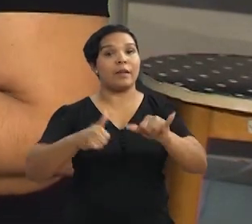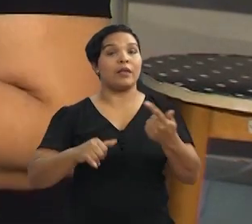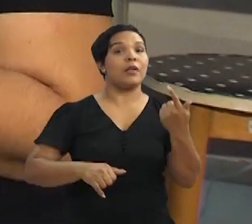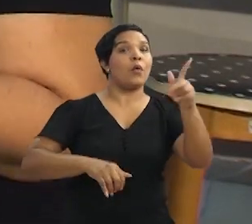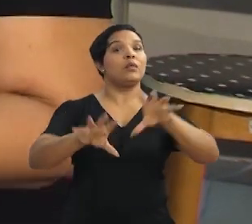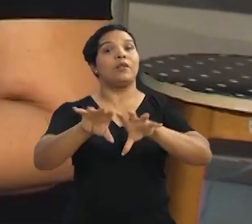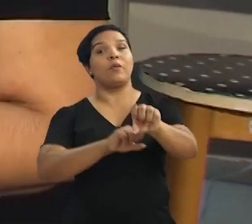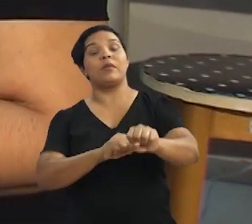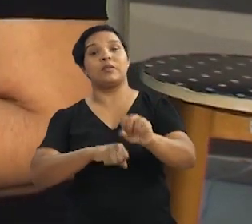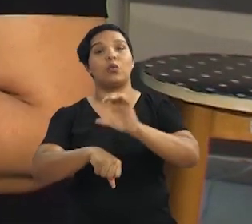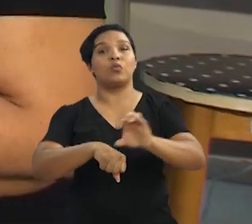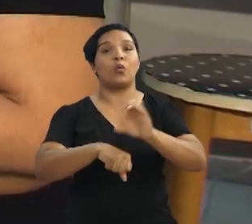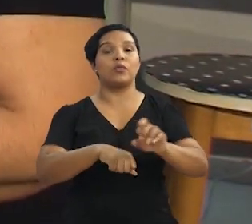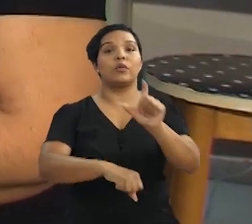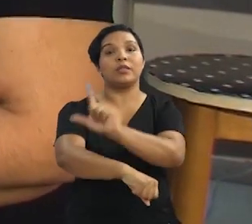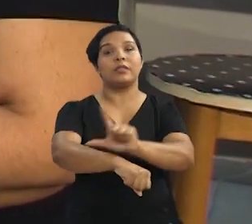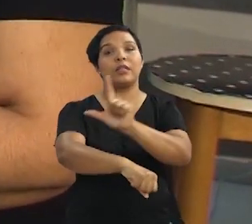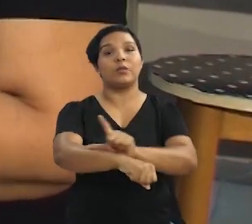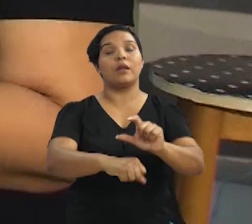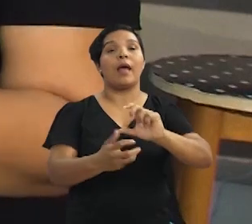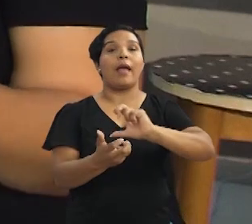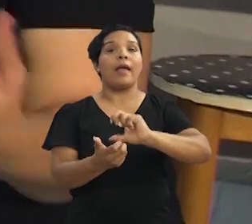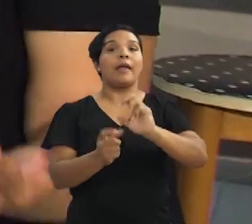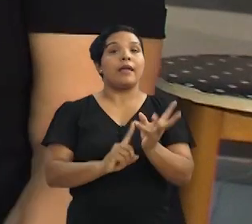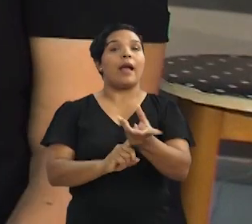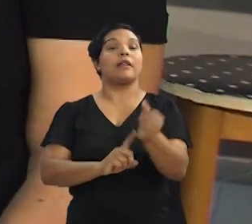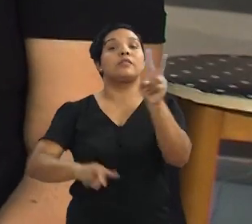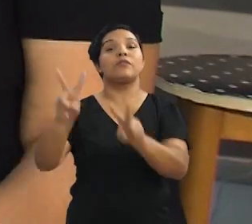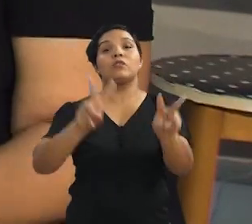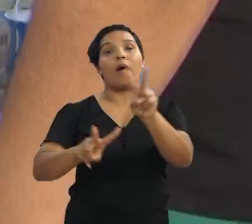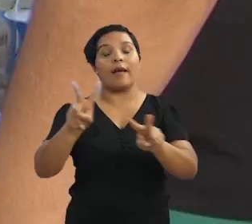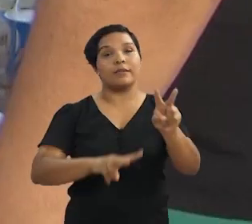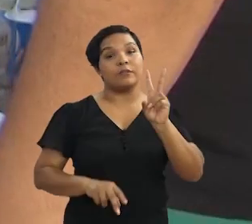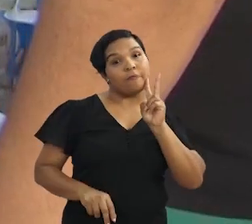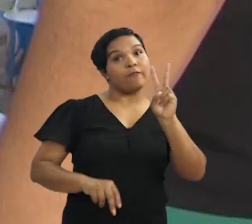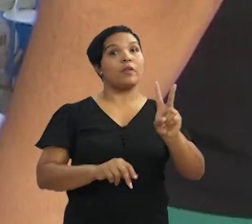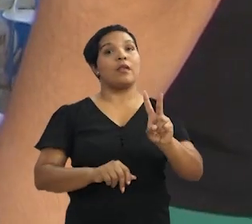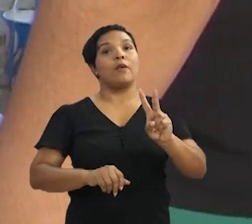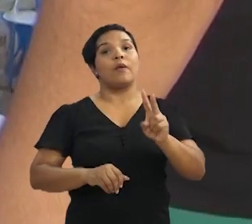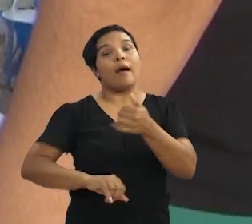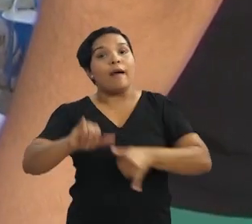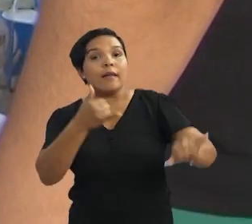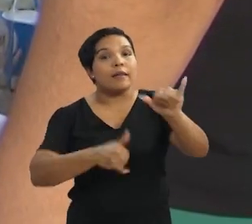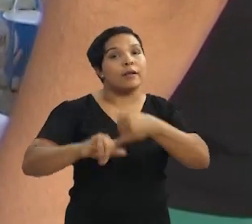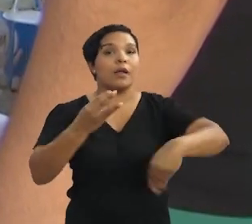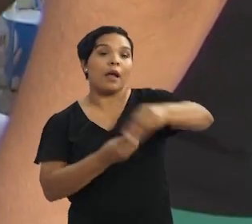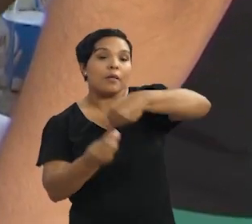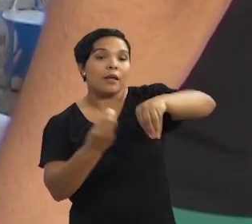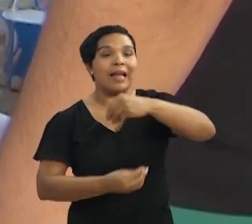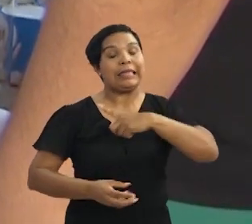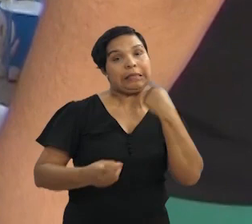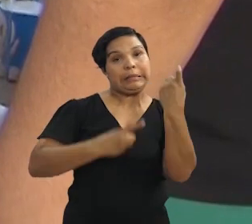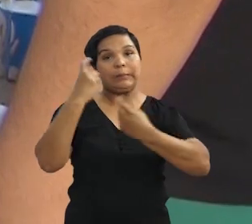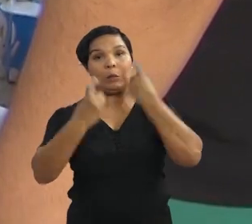que estão em outra formação, que são alunos do curso de licenciatura em artes visuais. E eu mostrei as reações químicas, eles,